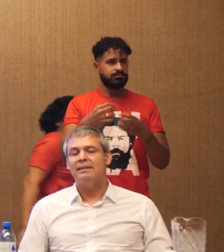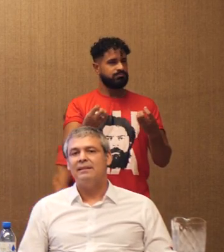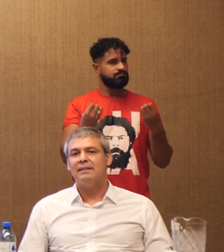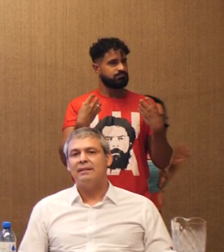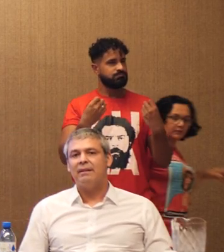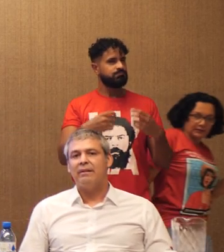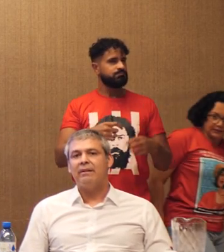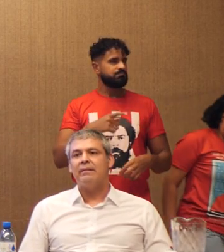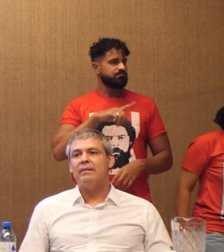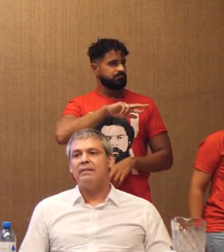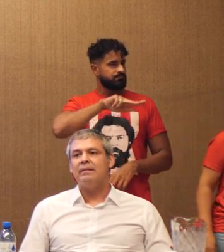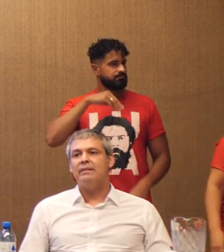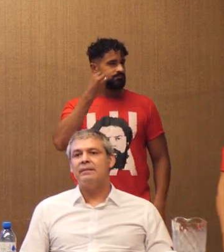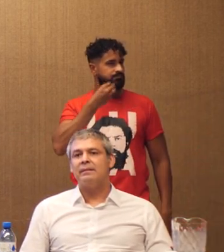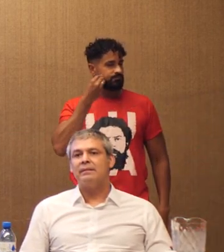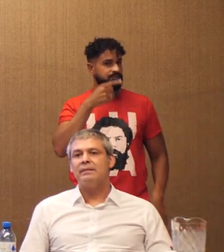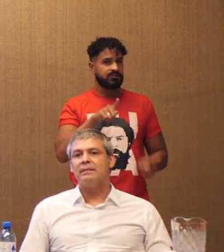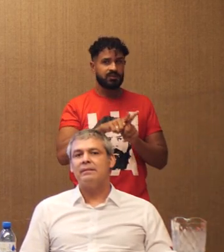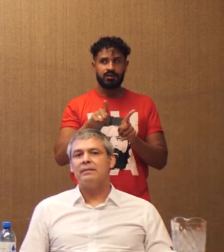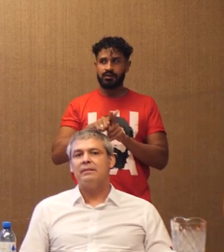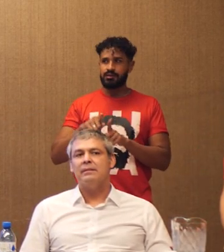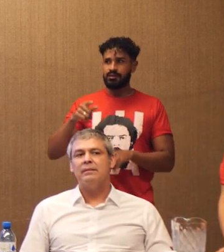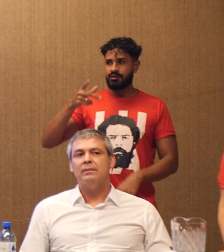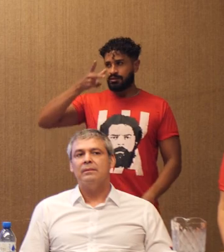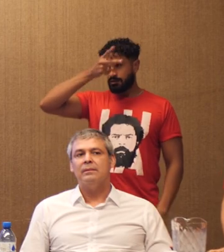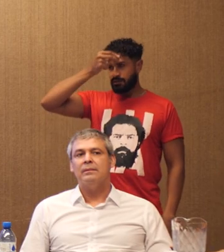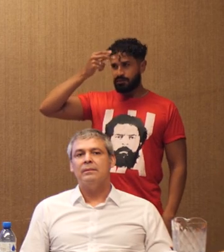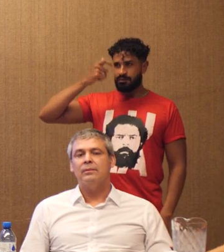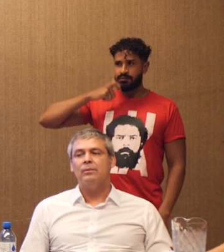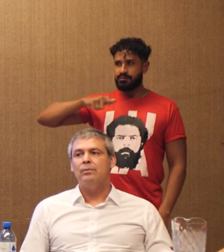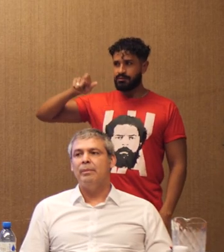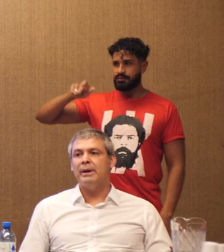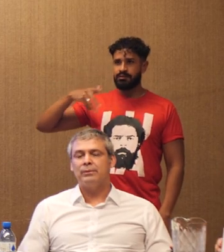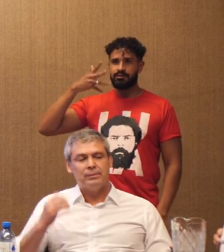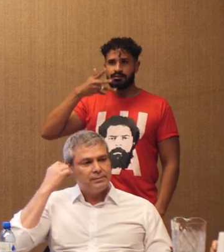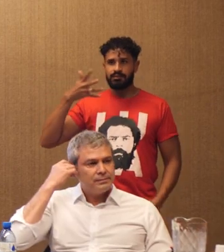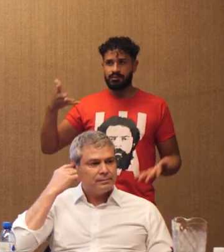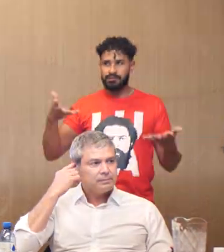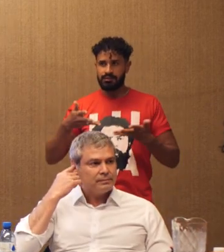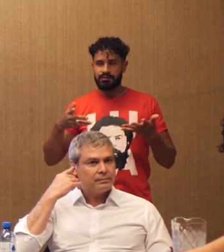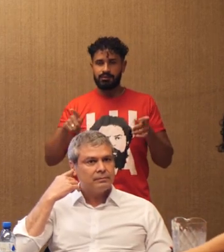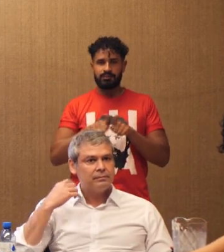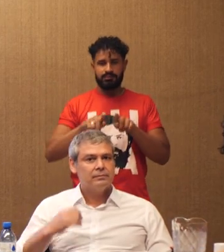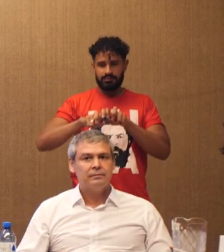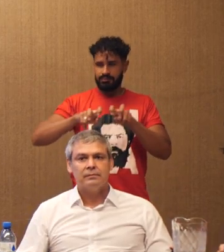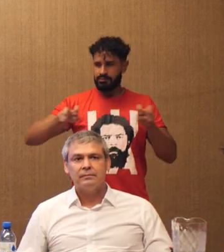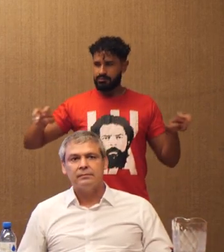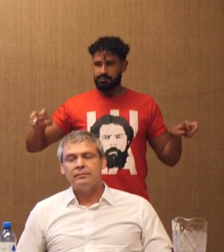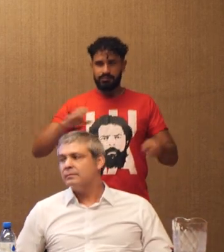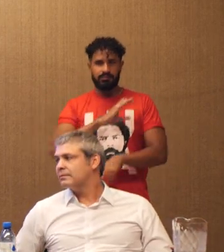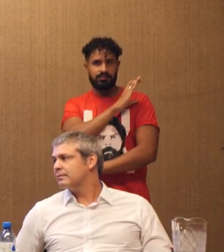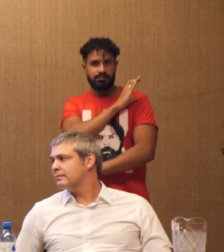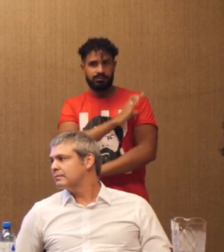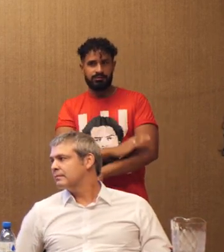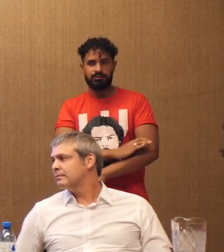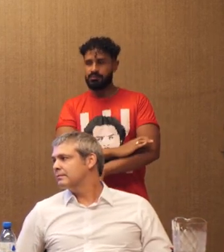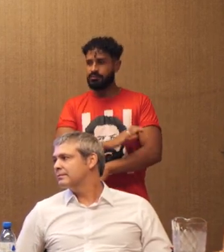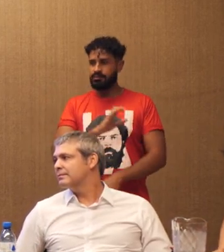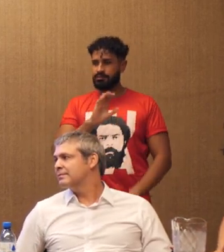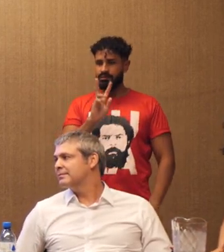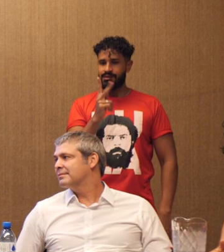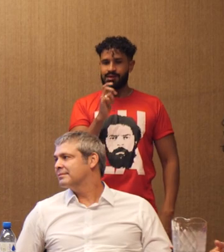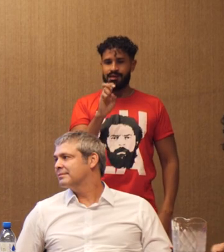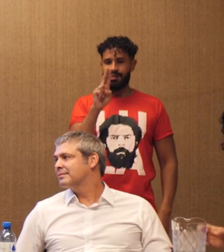ensinar, além do nosso prefeito, que acaba de usar a palavra. E uma mesa coordenada por Ellen